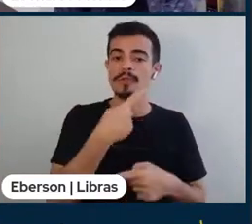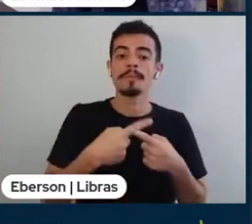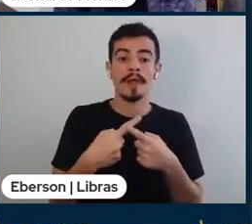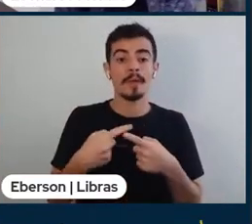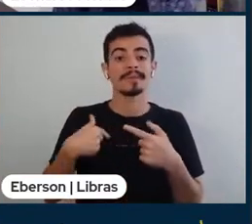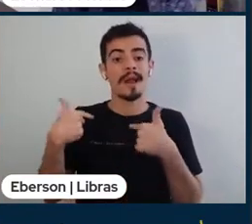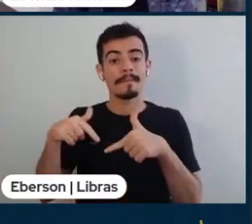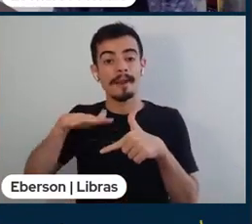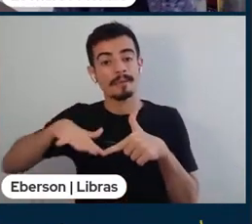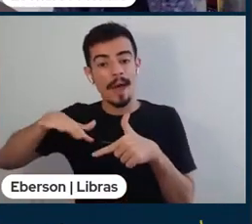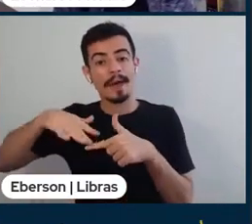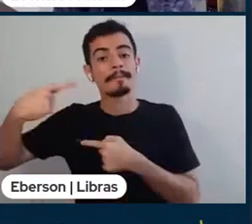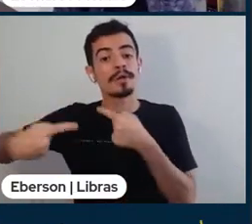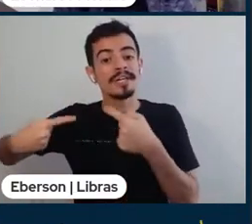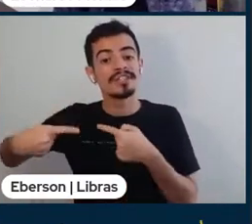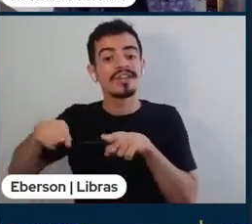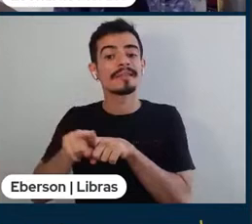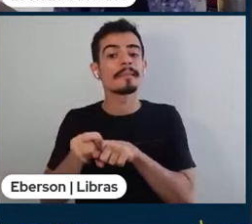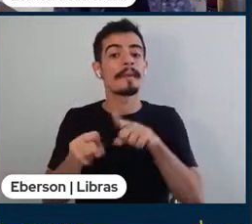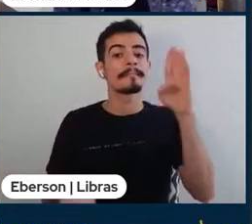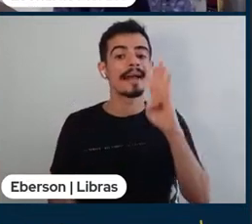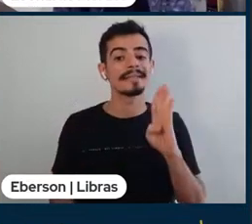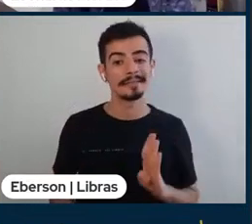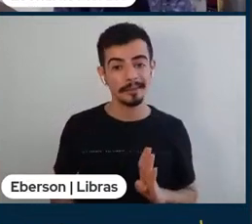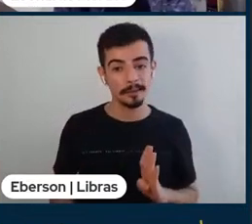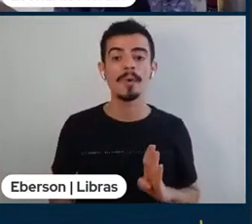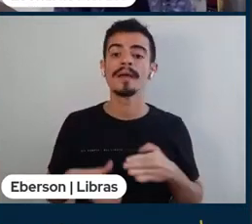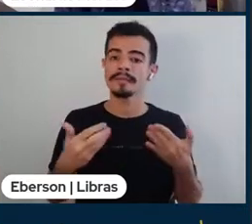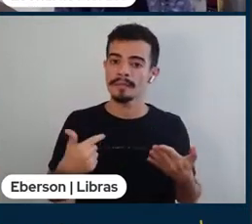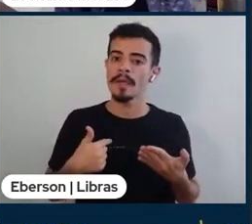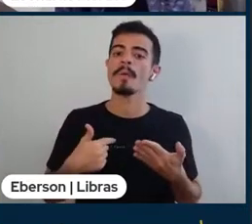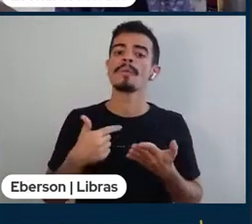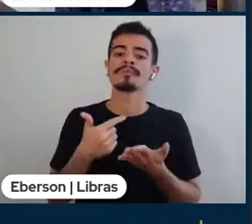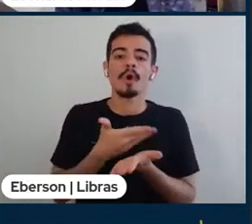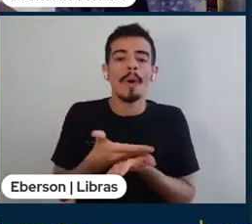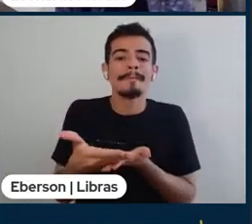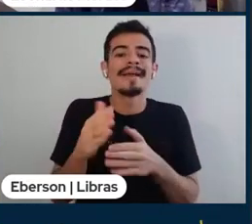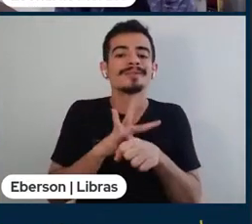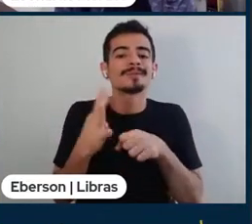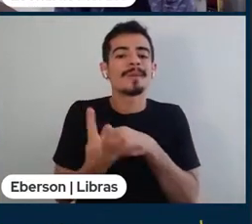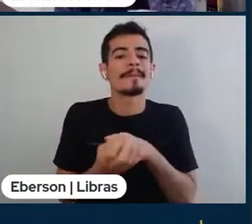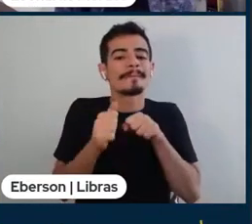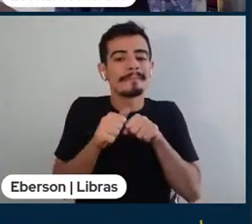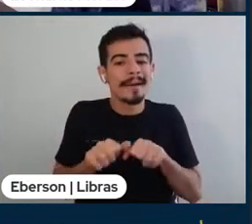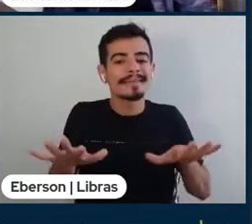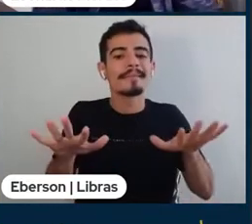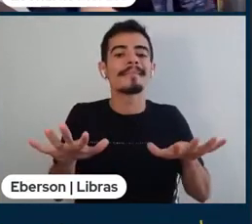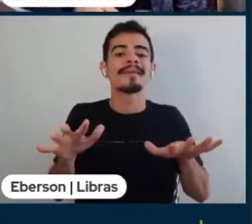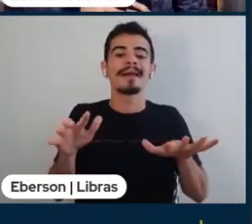e de Brasil, né? Então eu cobri bastante os primeiros meses da pandemia e isso me afetou.